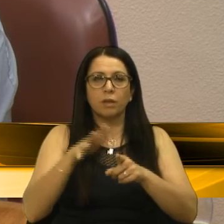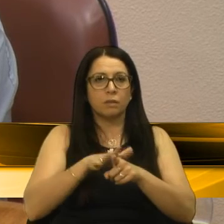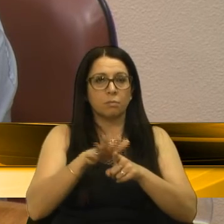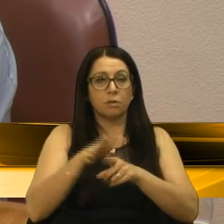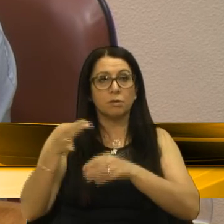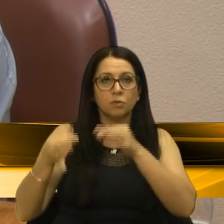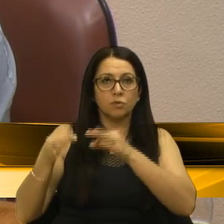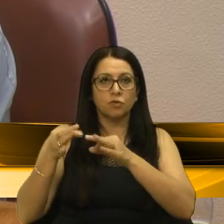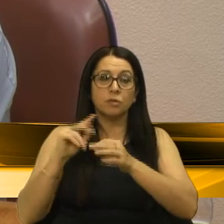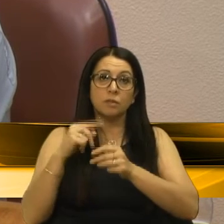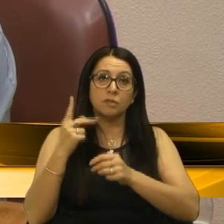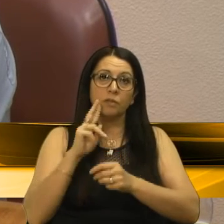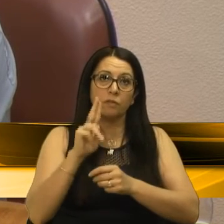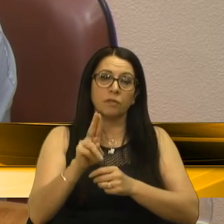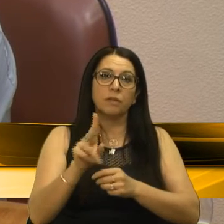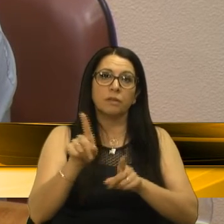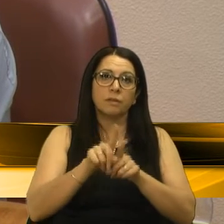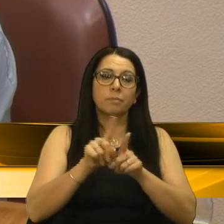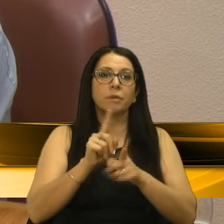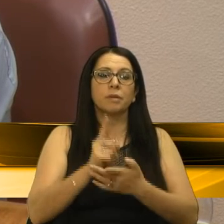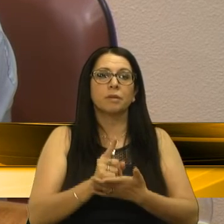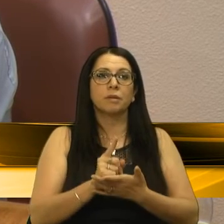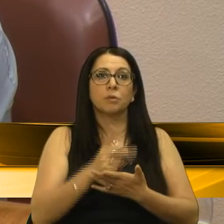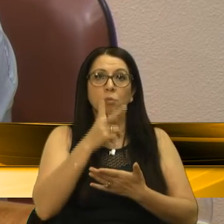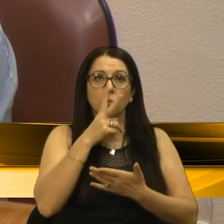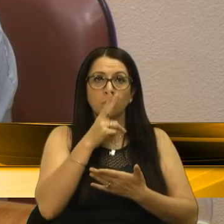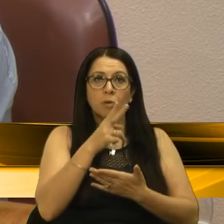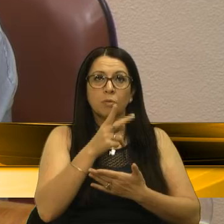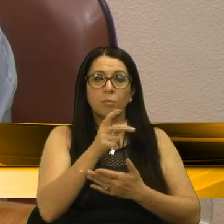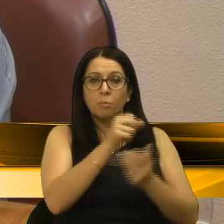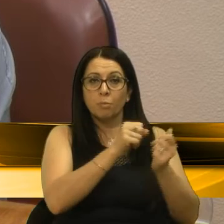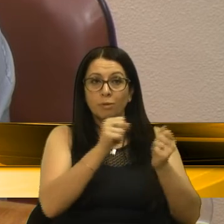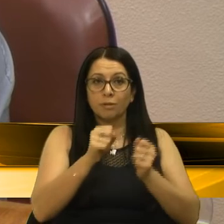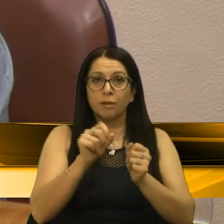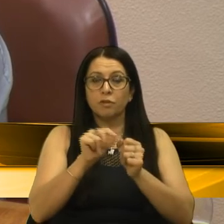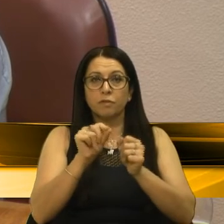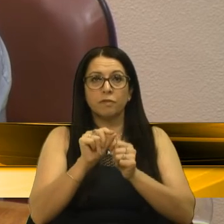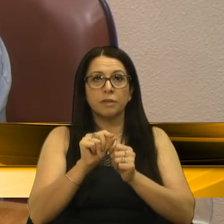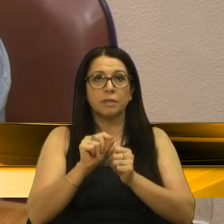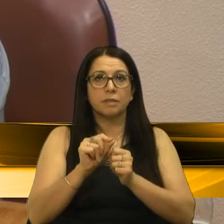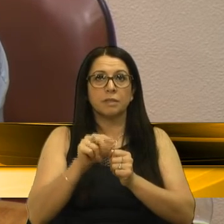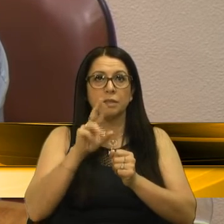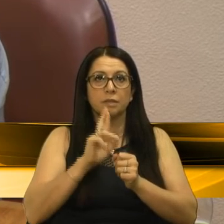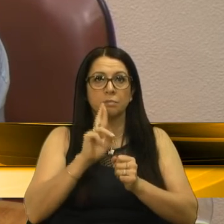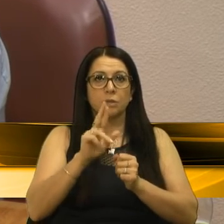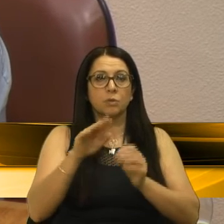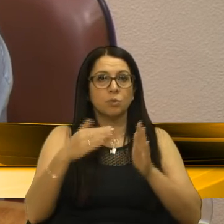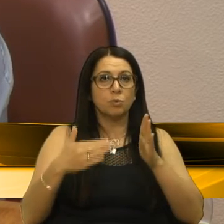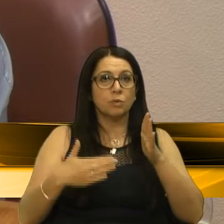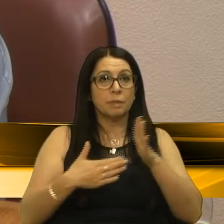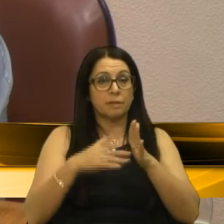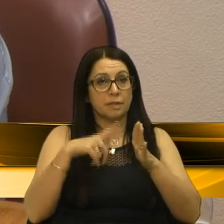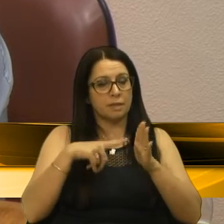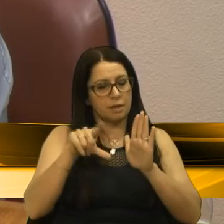judicial, já que se configura, afinal de contas, como o poder de exercer a jurisdição nos limites estabelecidos em